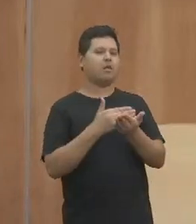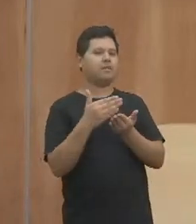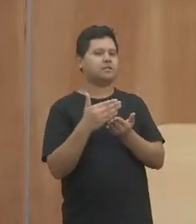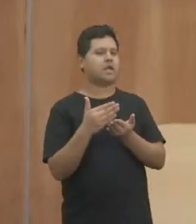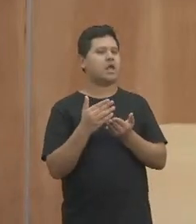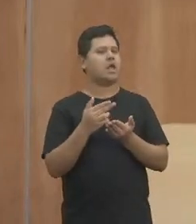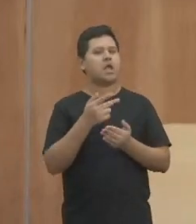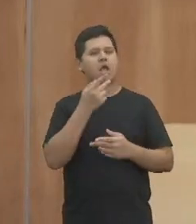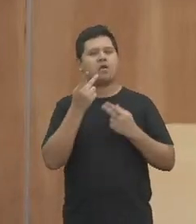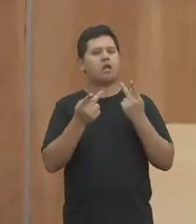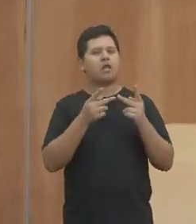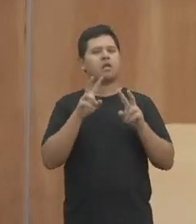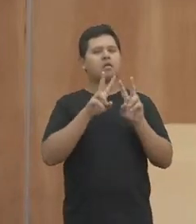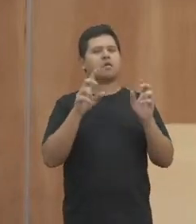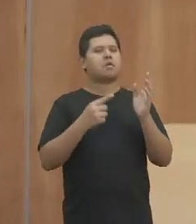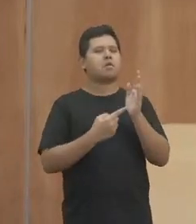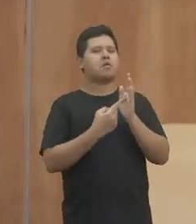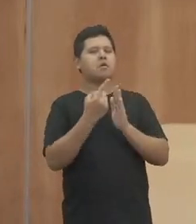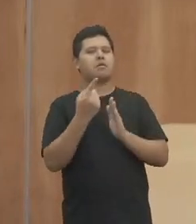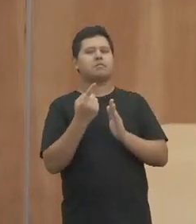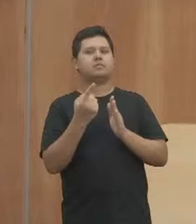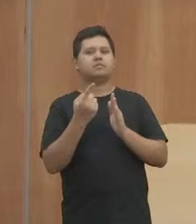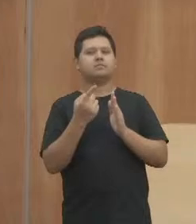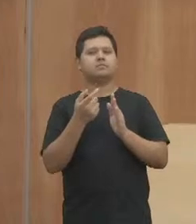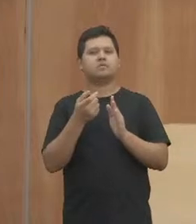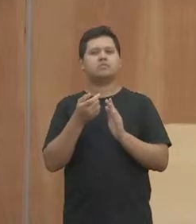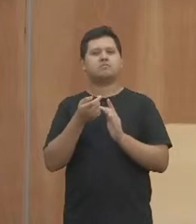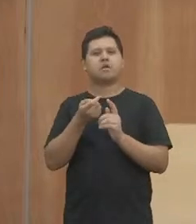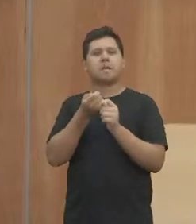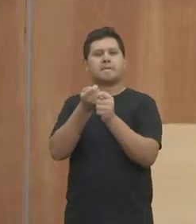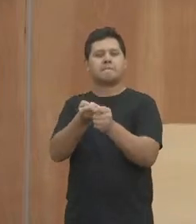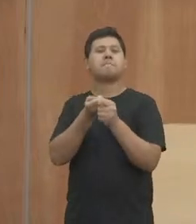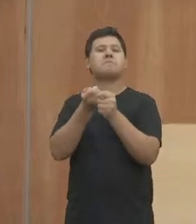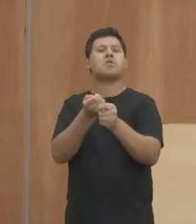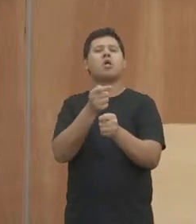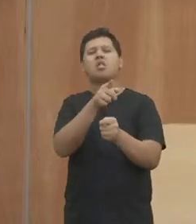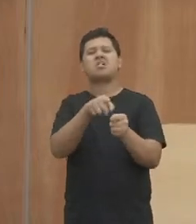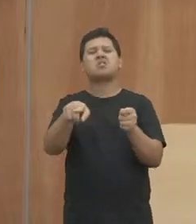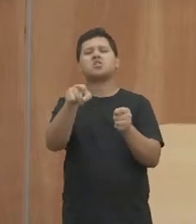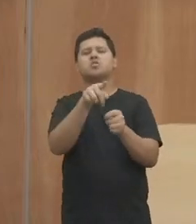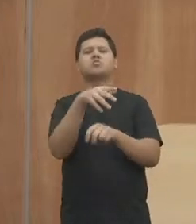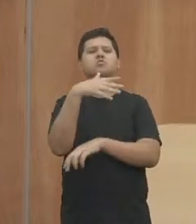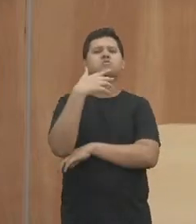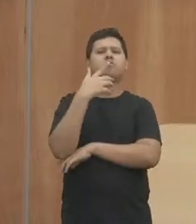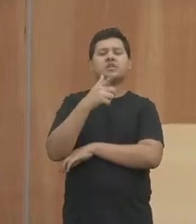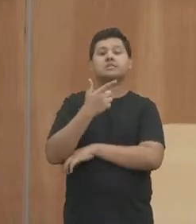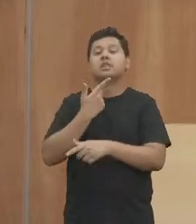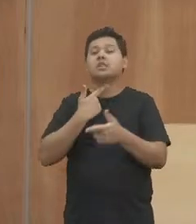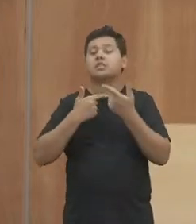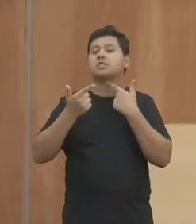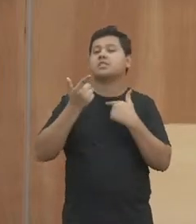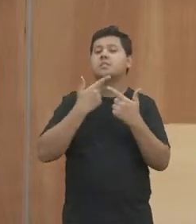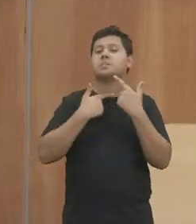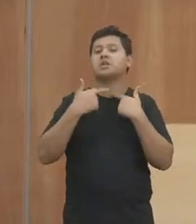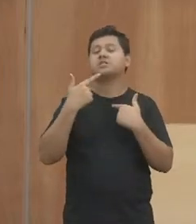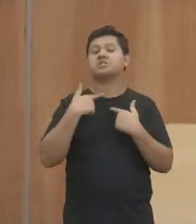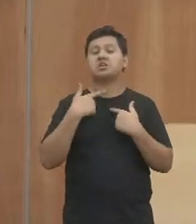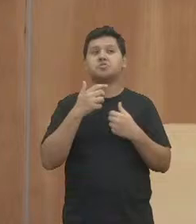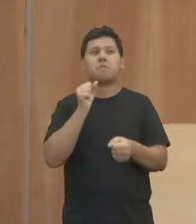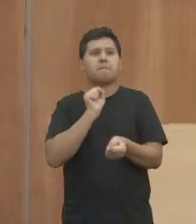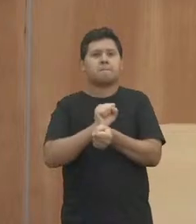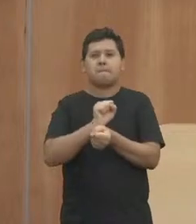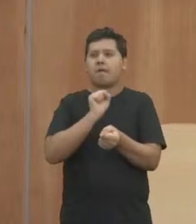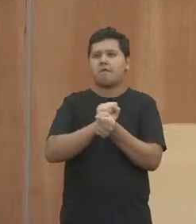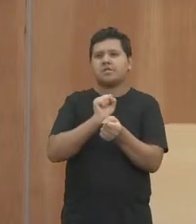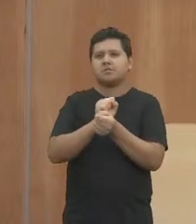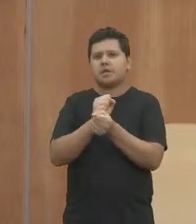fala, primeiro fazendo uma provocação aqui aos vereadores presentes, sobre o quanto é desejável esse momento do tema livre. A gente